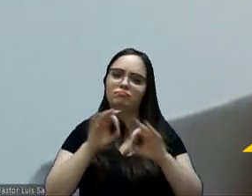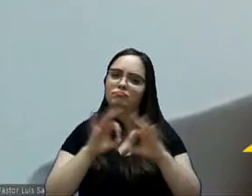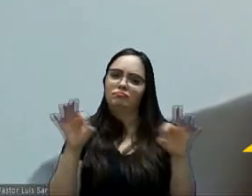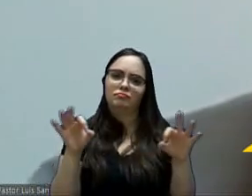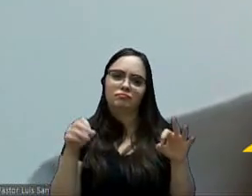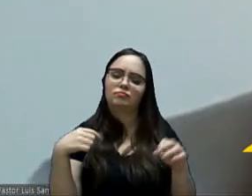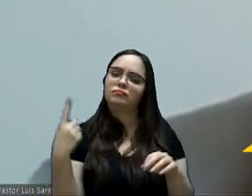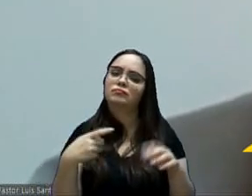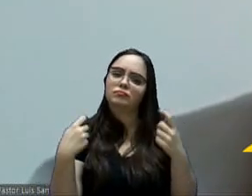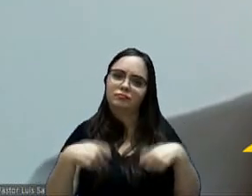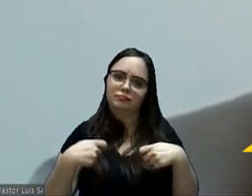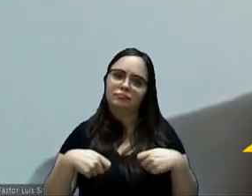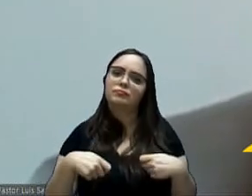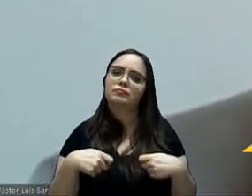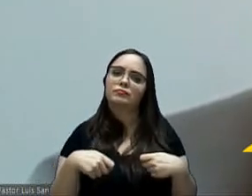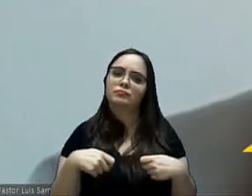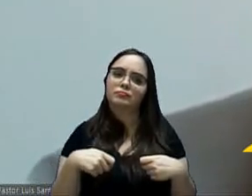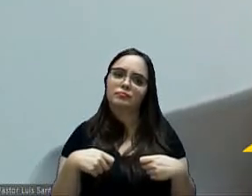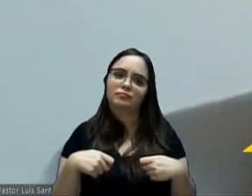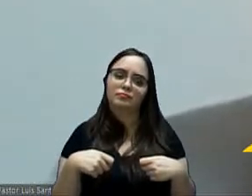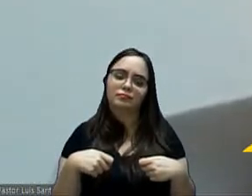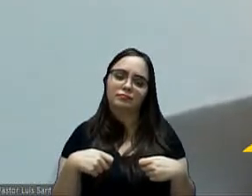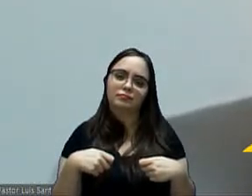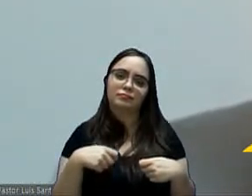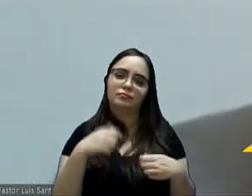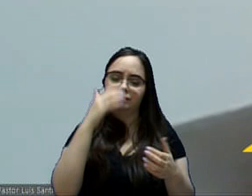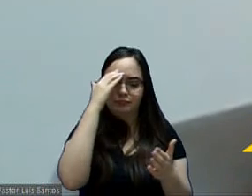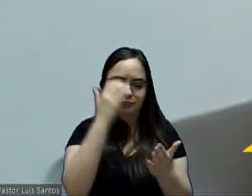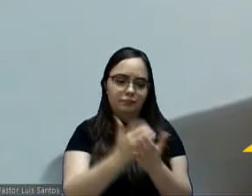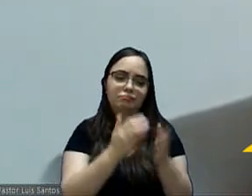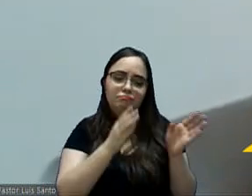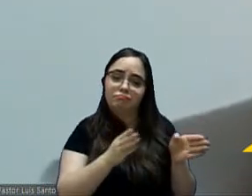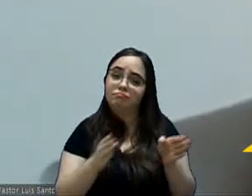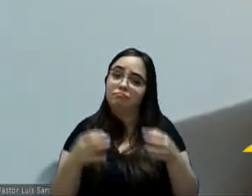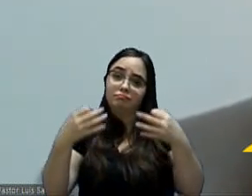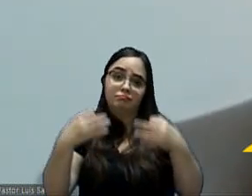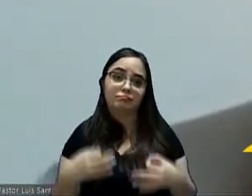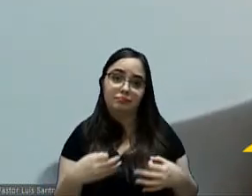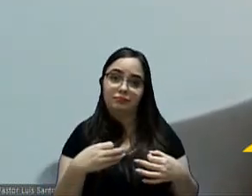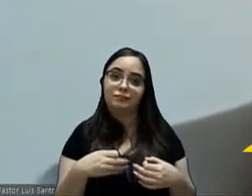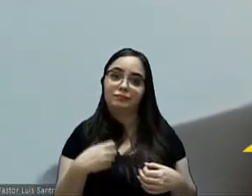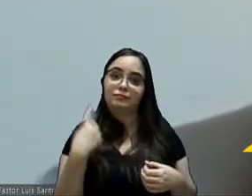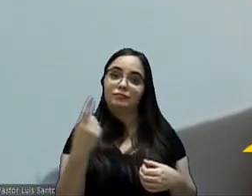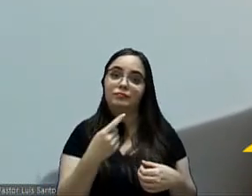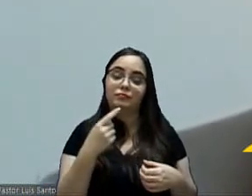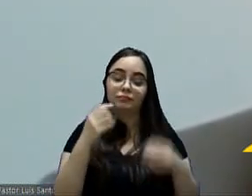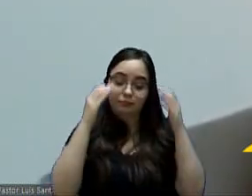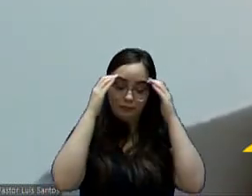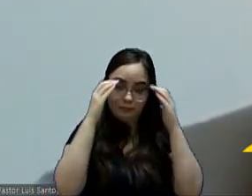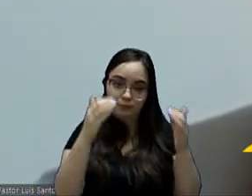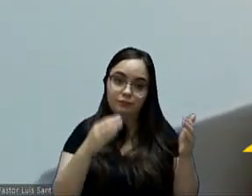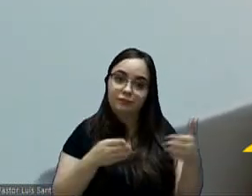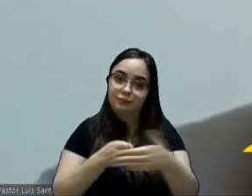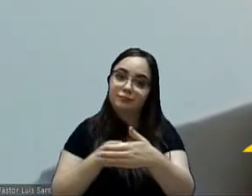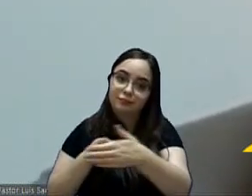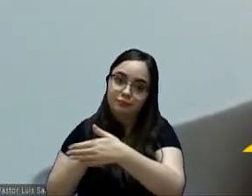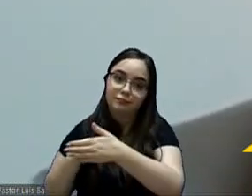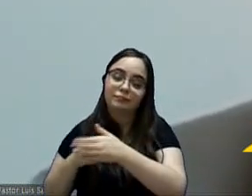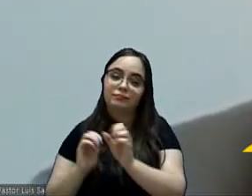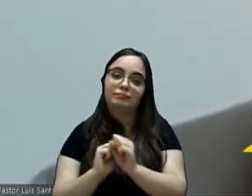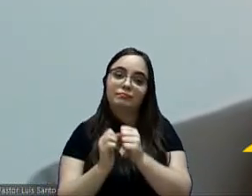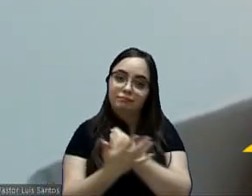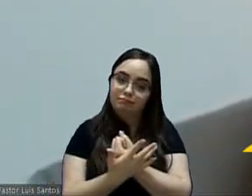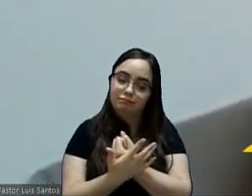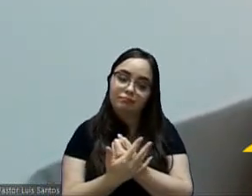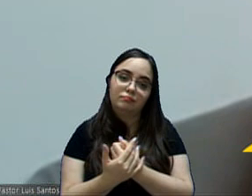trabalharmos dentro do processo como temos feito, inclusive respeitando aí os limites da questão da pandemia,